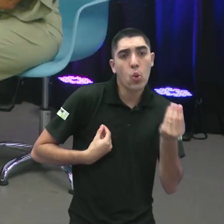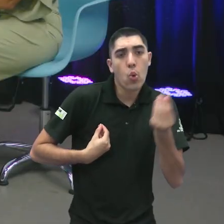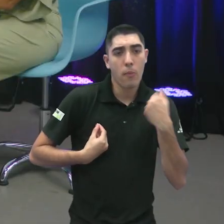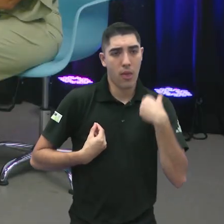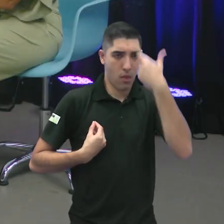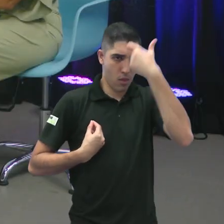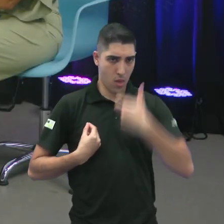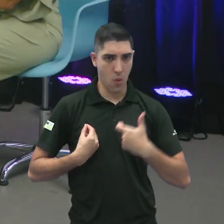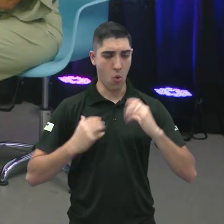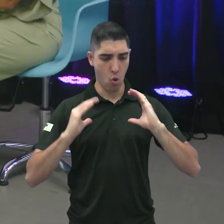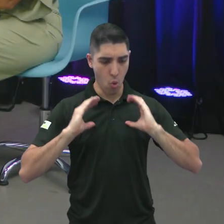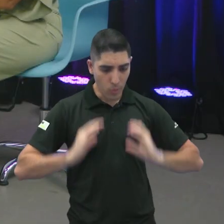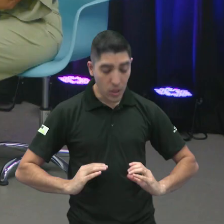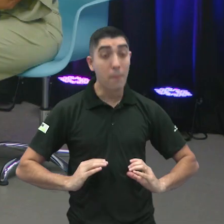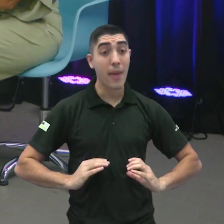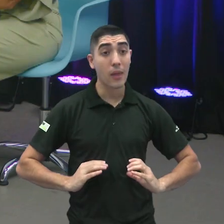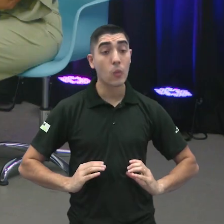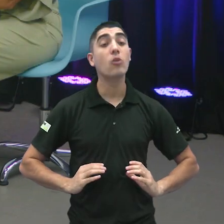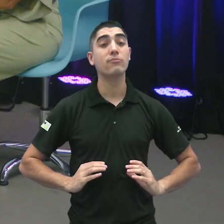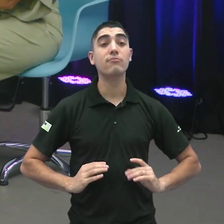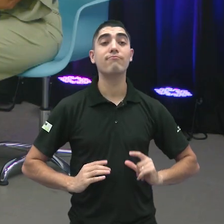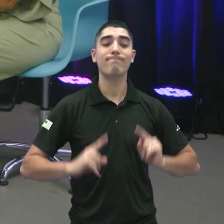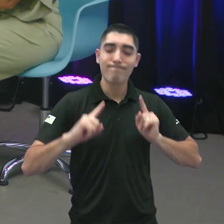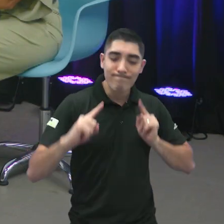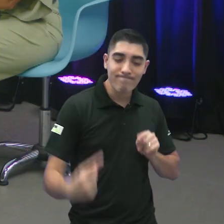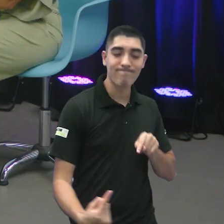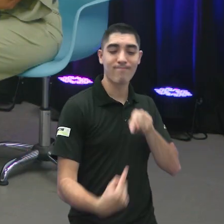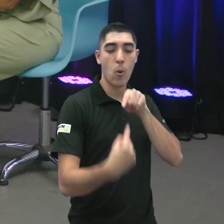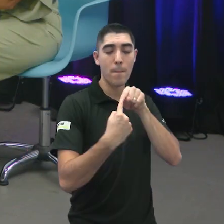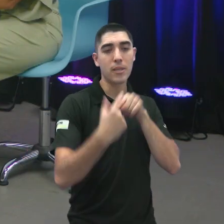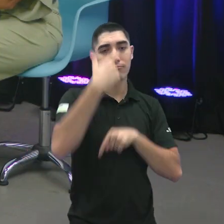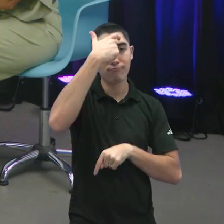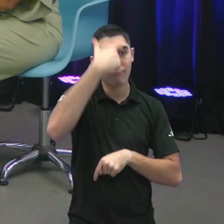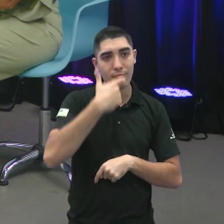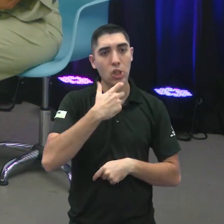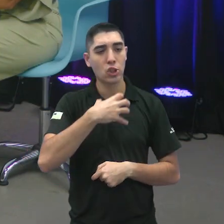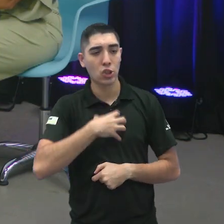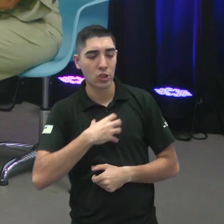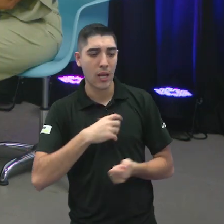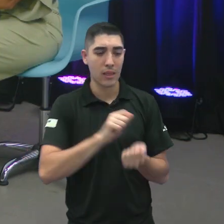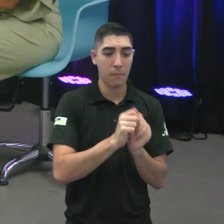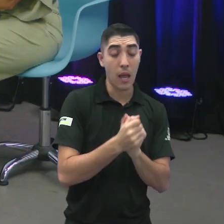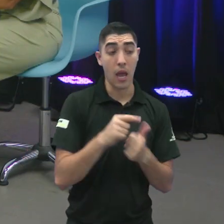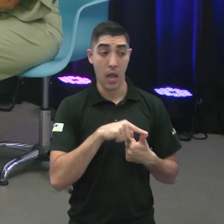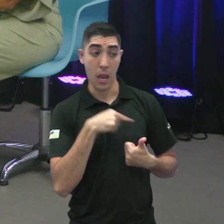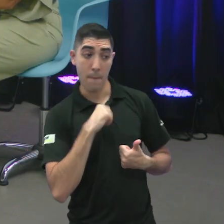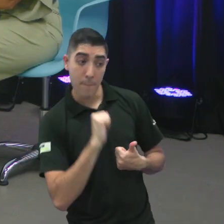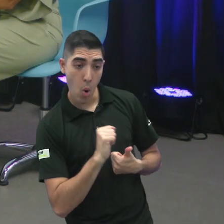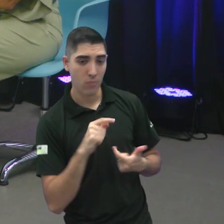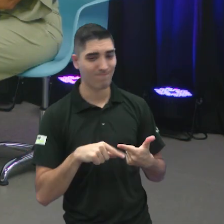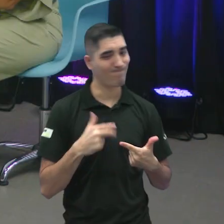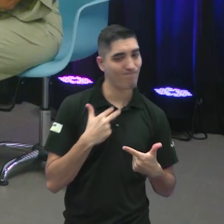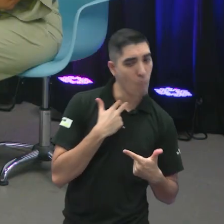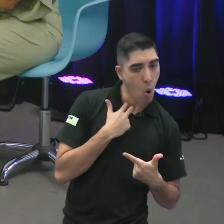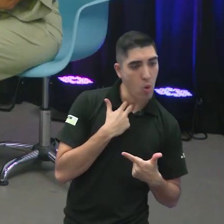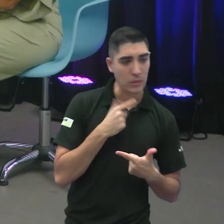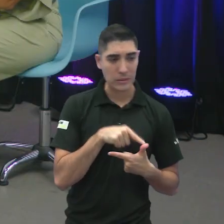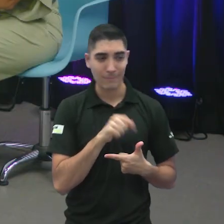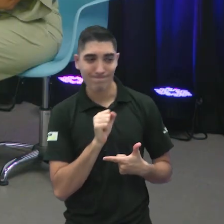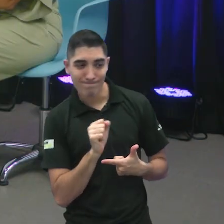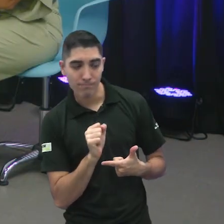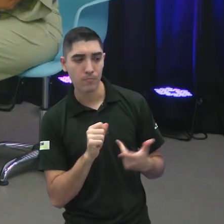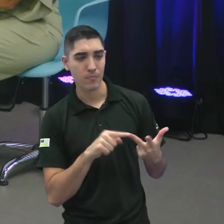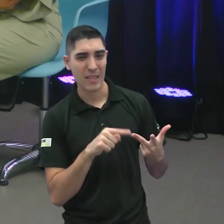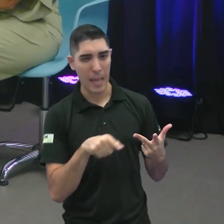comportar. E o reflexo disso vai determinando e vai me moldando. Eu posso posso isso ou não posso? Eu vou até aqui, o que vai